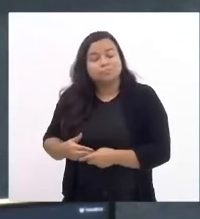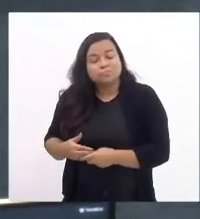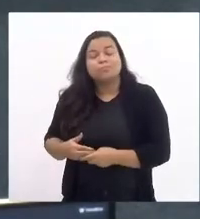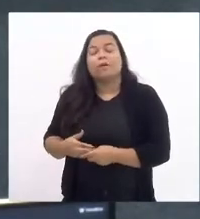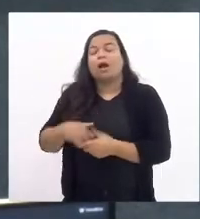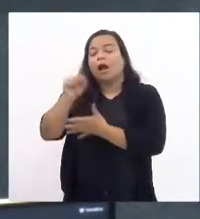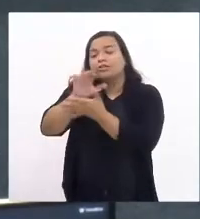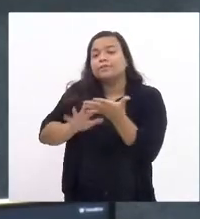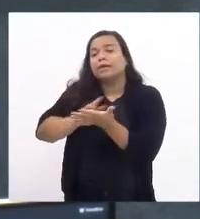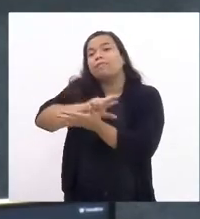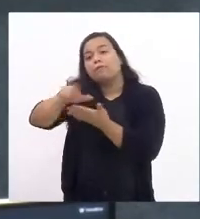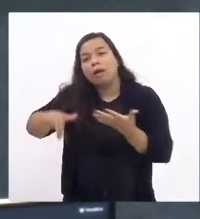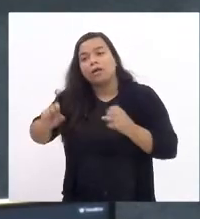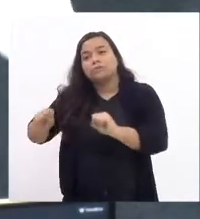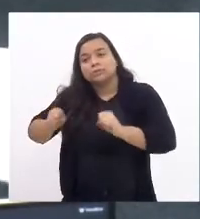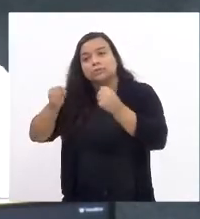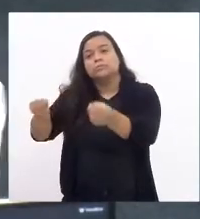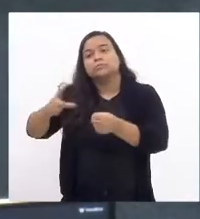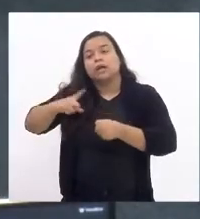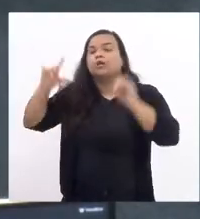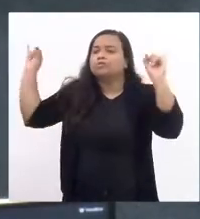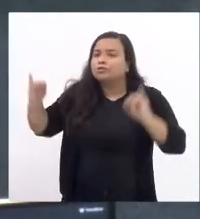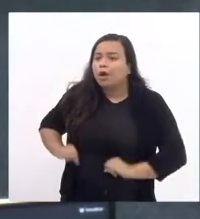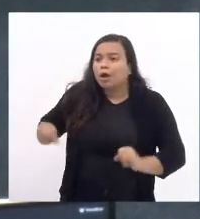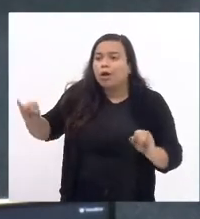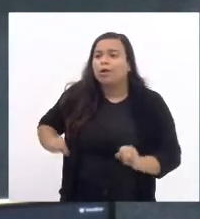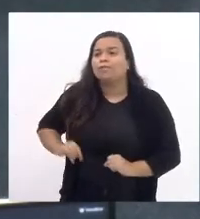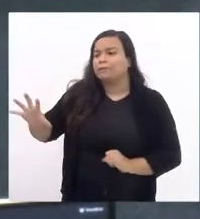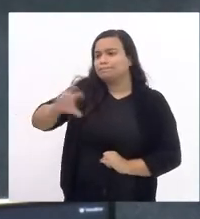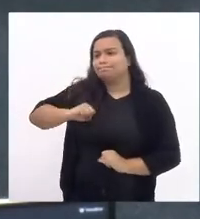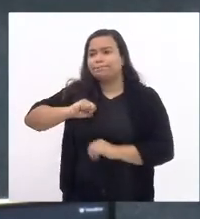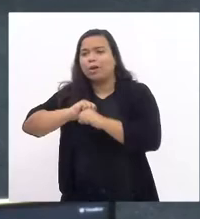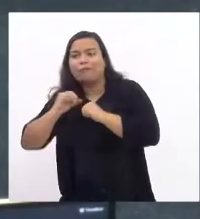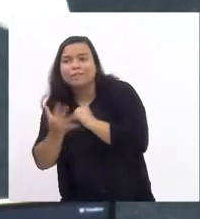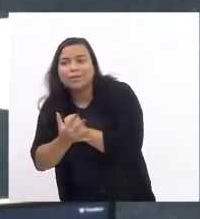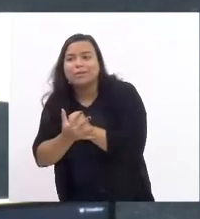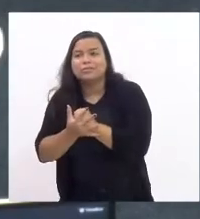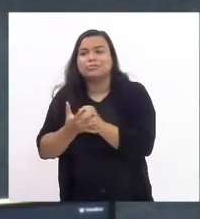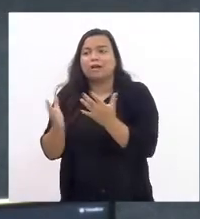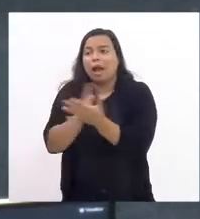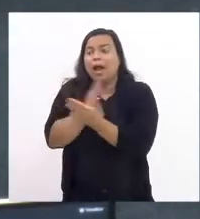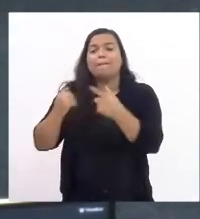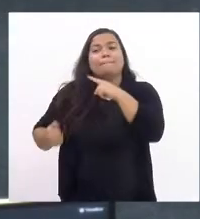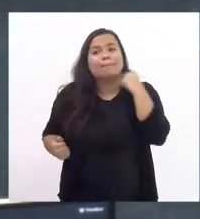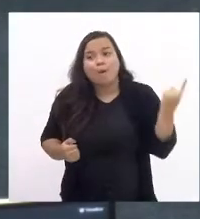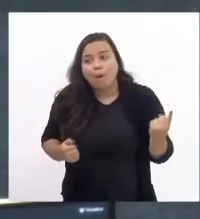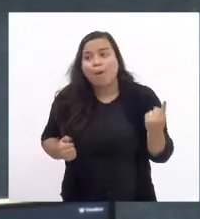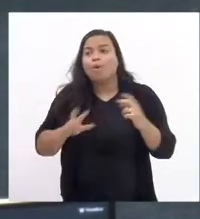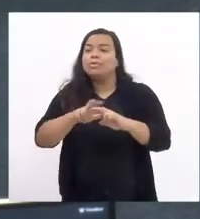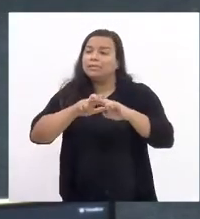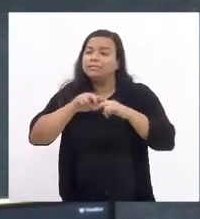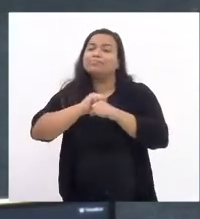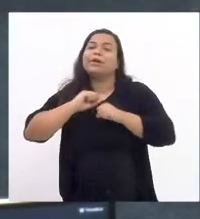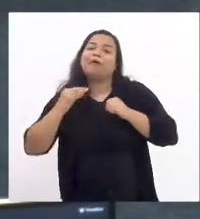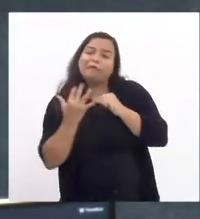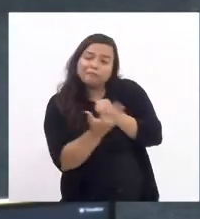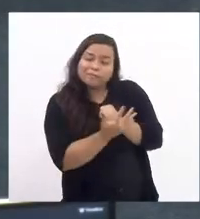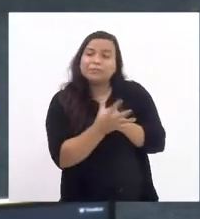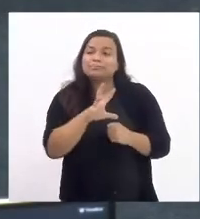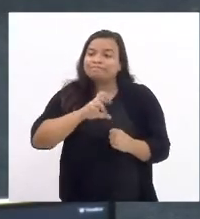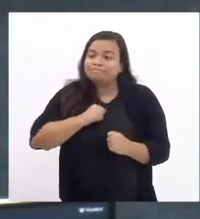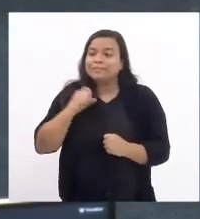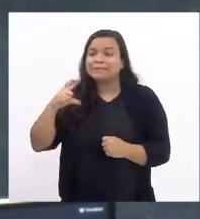das suas atividades, sofrendo com Covid, né, morrendo por conta do Covid,